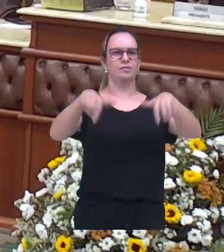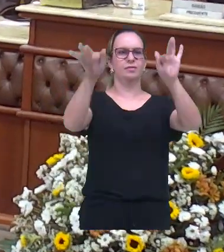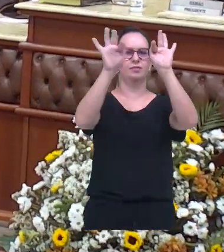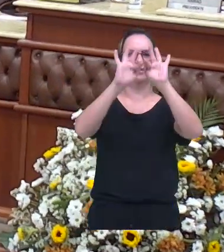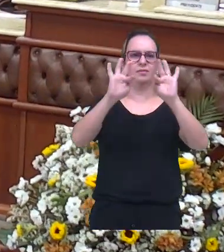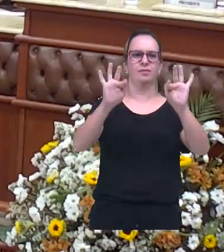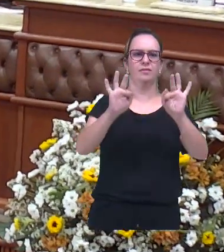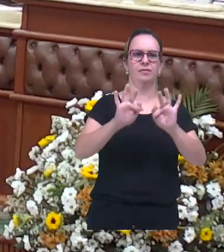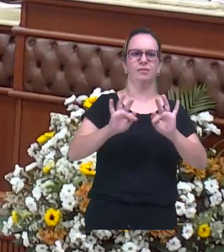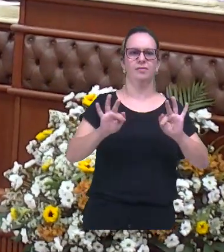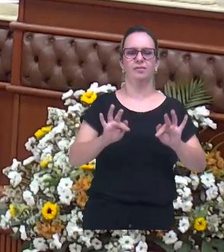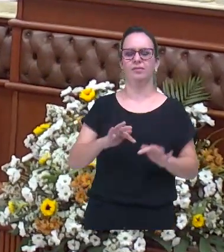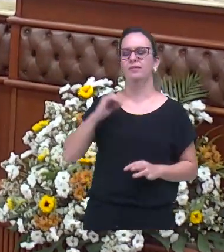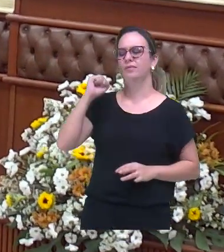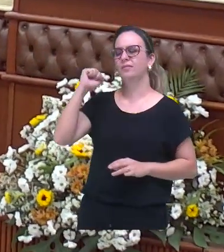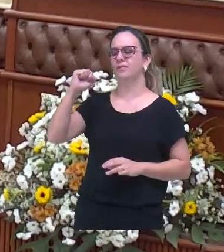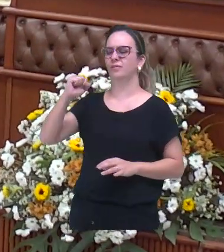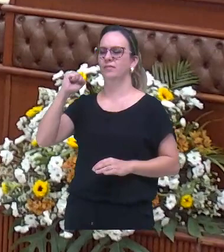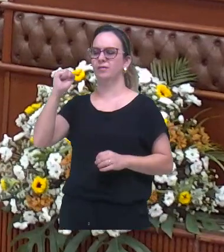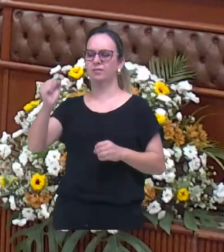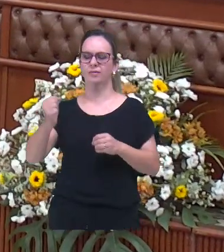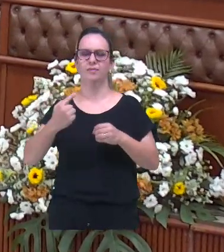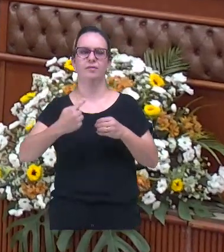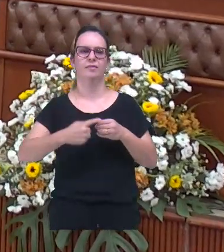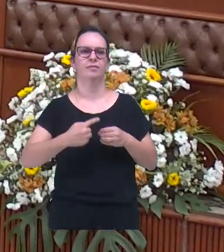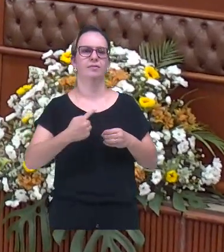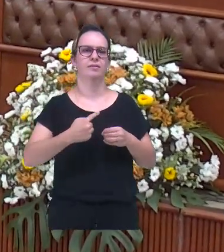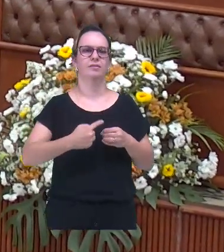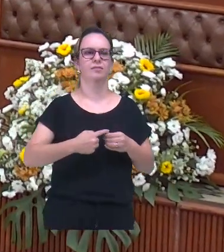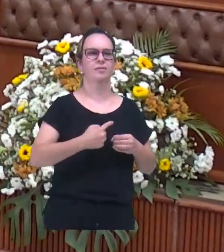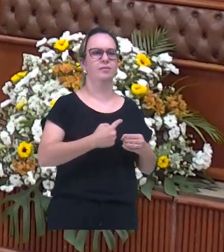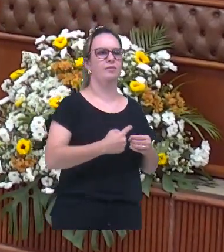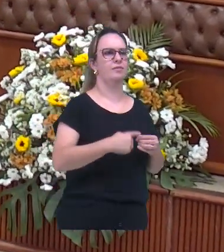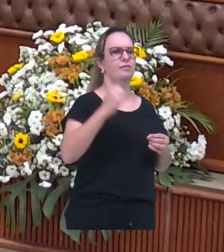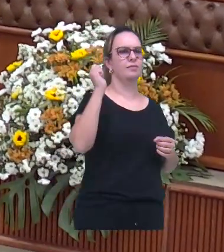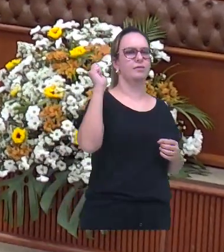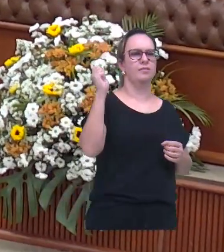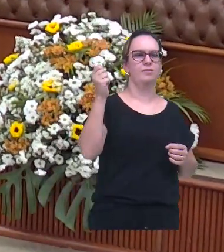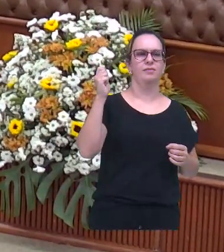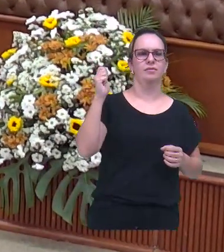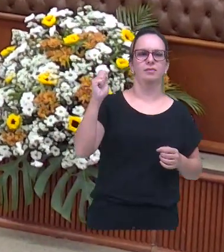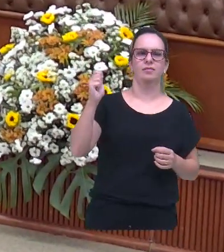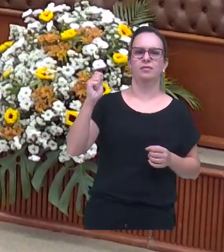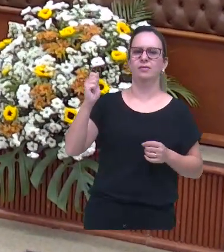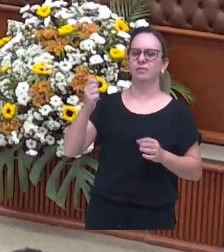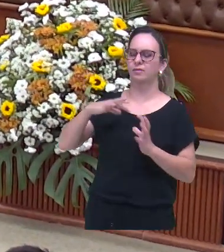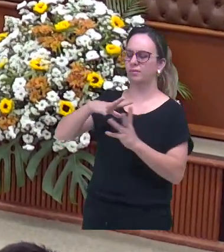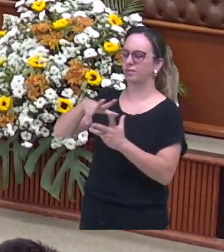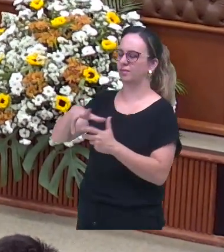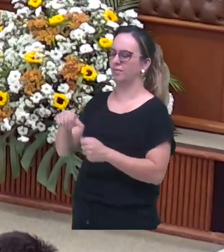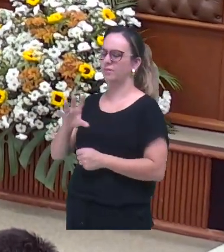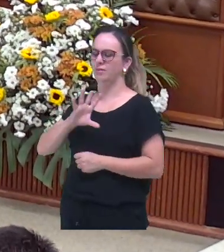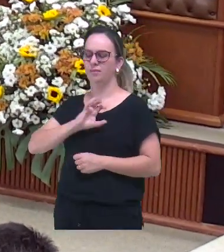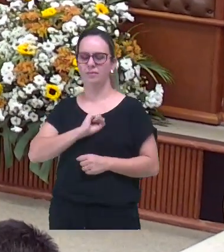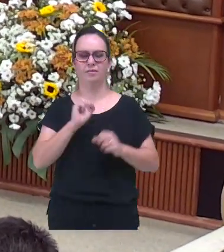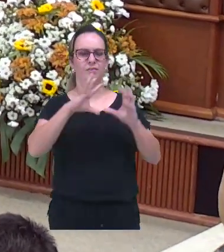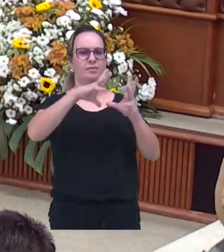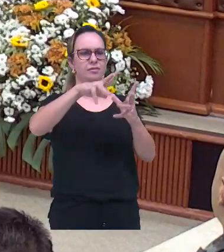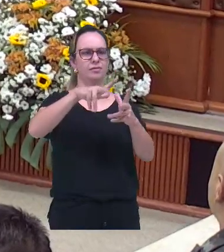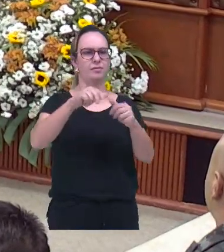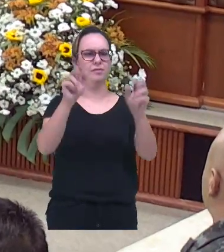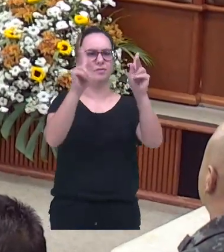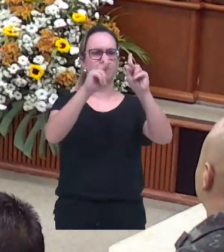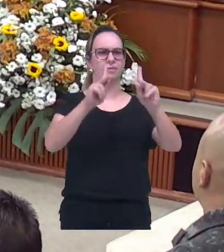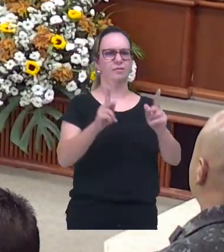Seja feliz, salve cidade, cidade de Assis. Terra de amor, terra